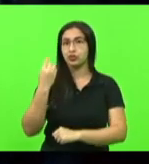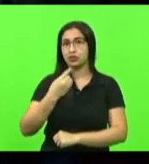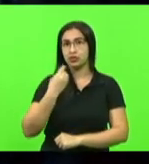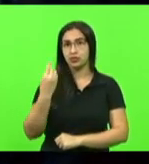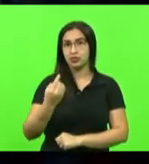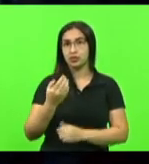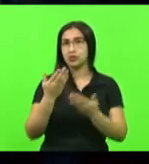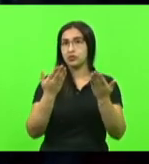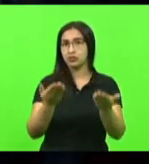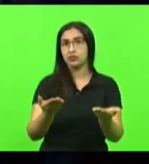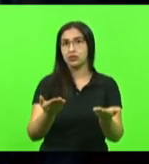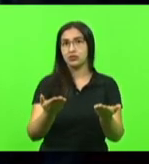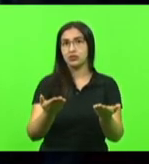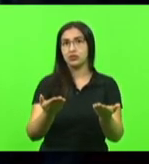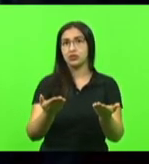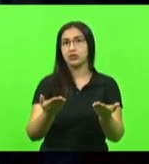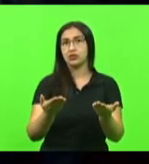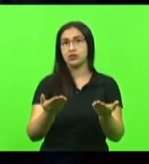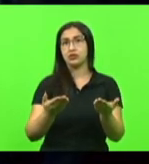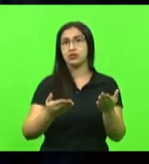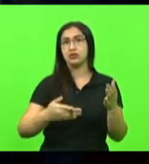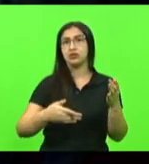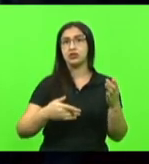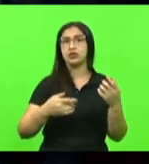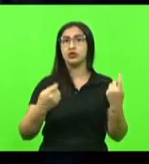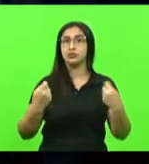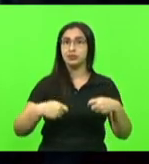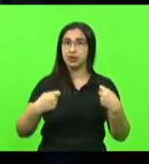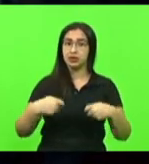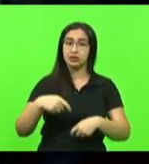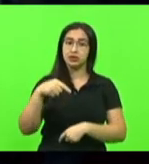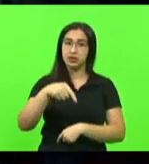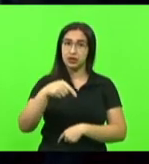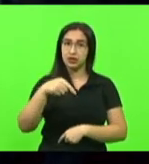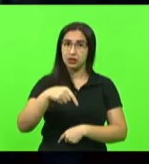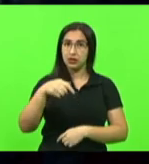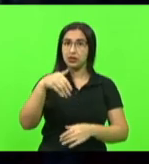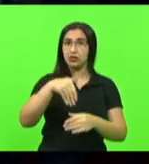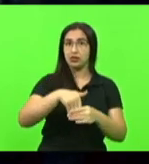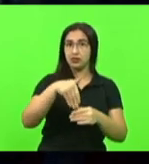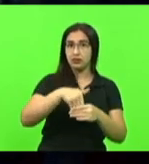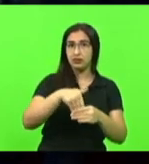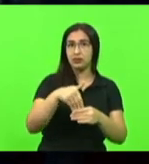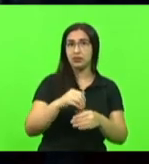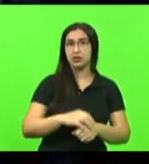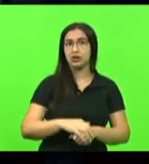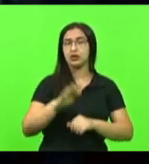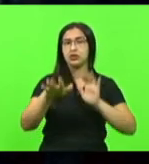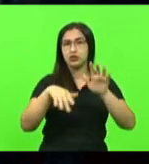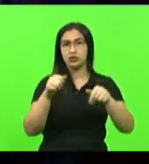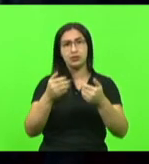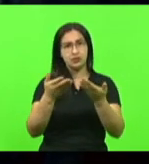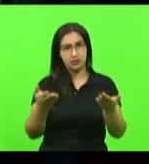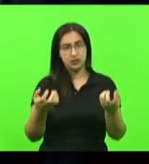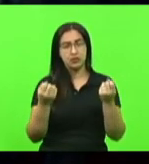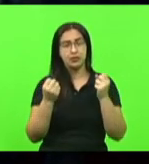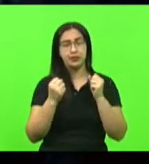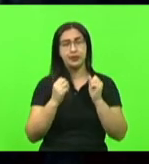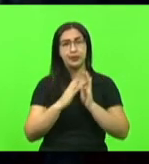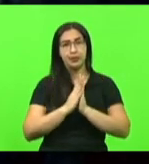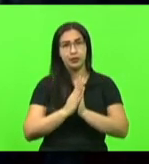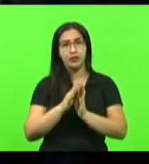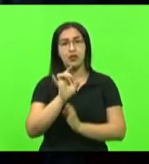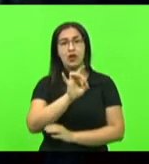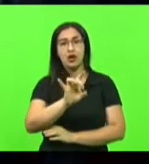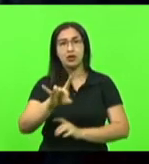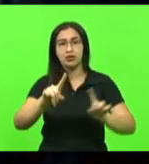estão despachando nos seus gabinetes, porque a votação será em painel. Então, fica pedido aqui para cada gabinete